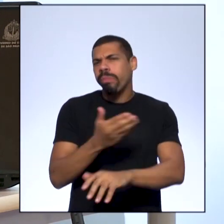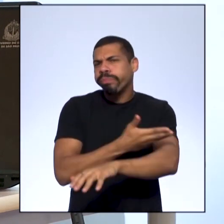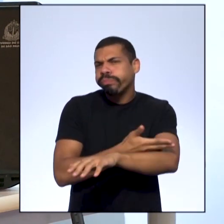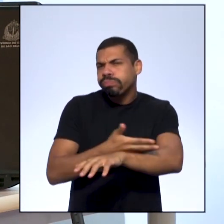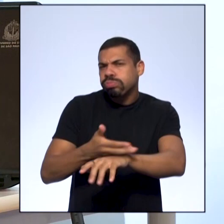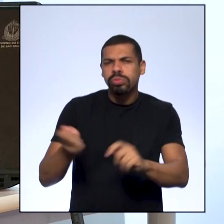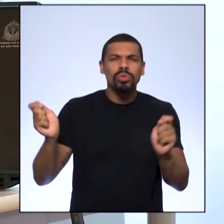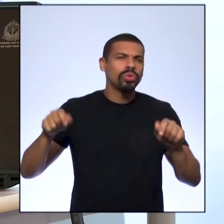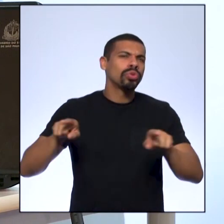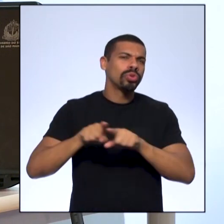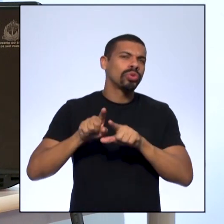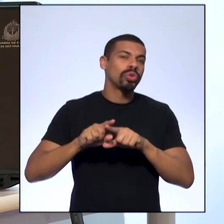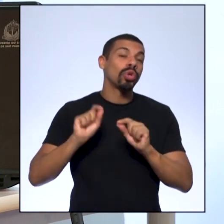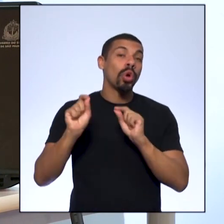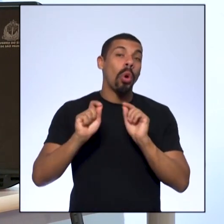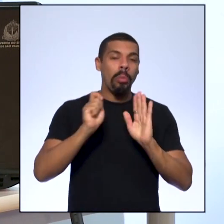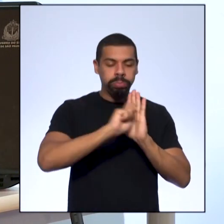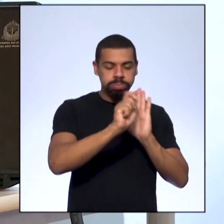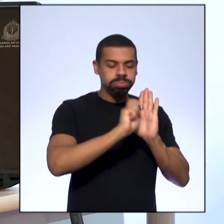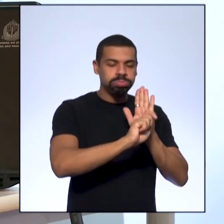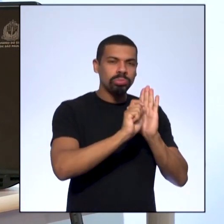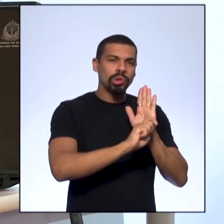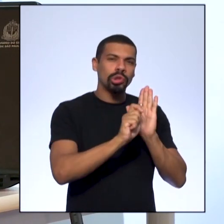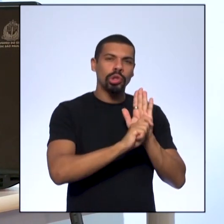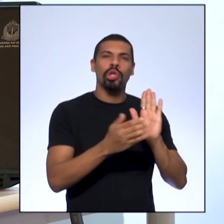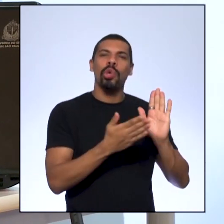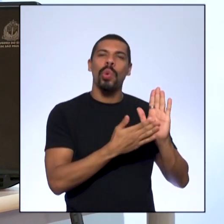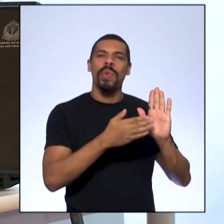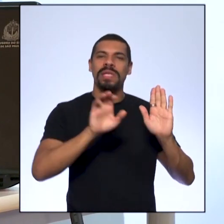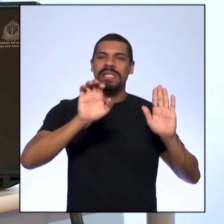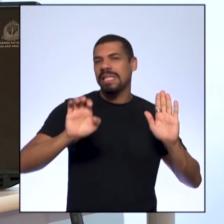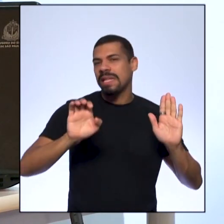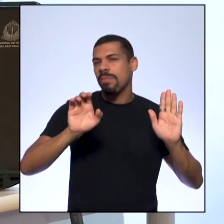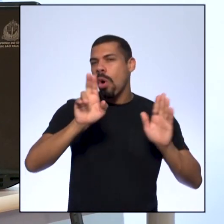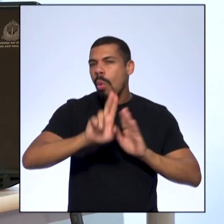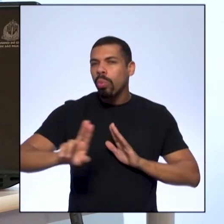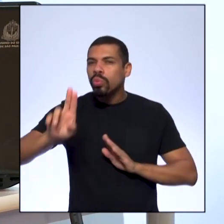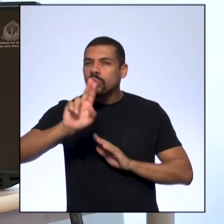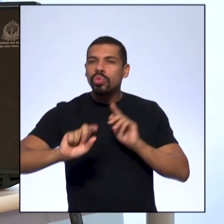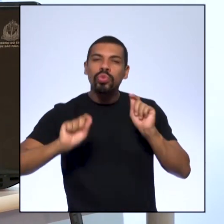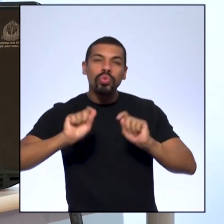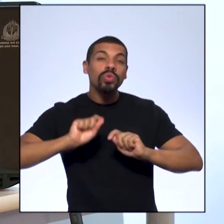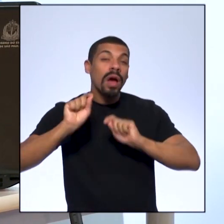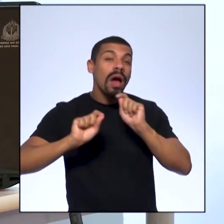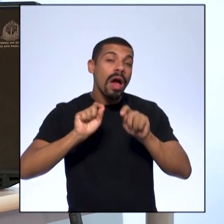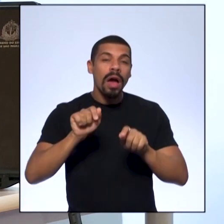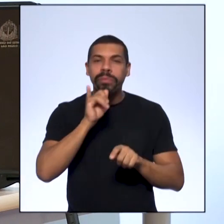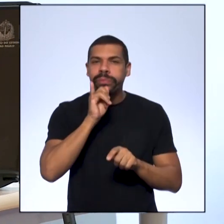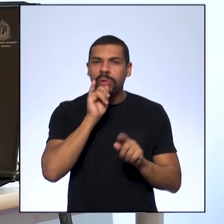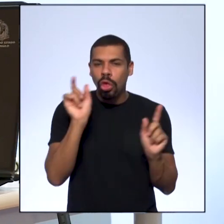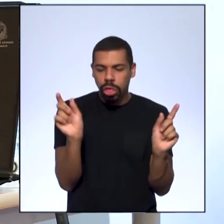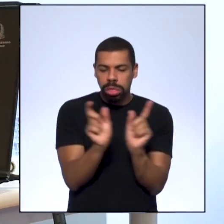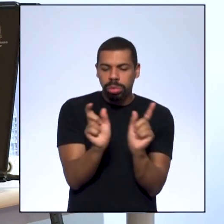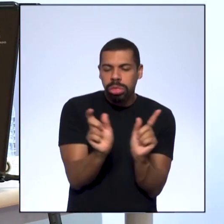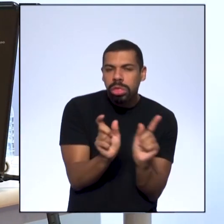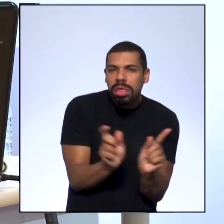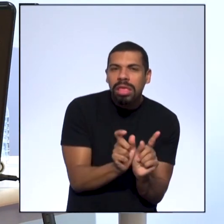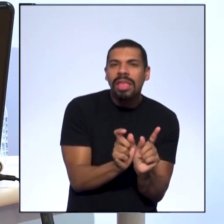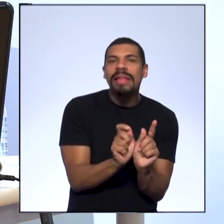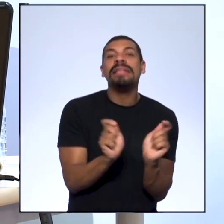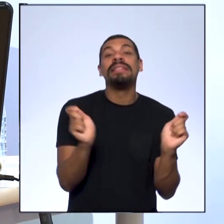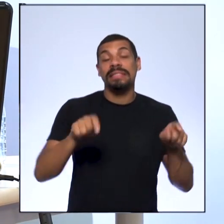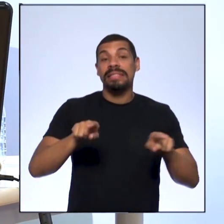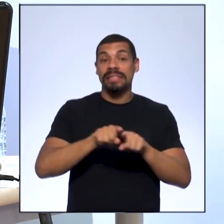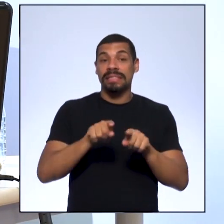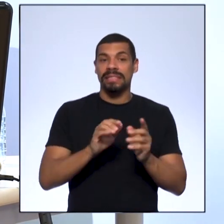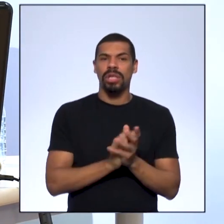mas aquele que os escribas utilizavam é o hierático, né, que é a simplificação do hieróglifo, e o largamente difundido